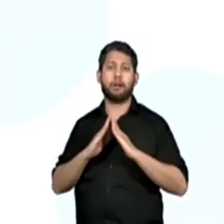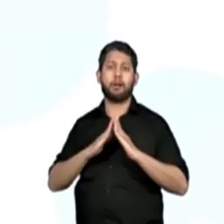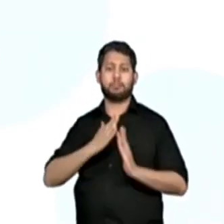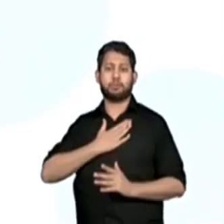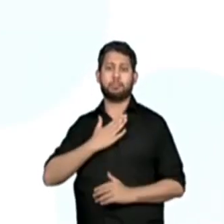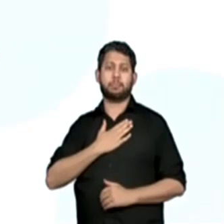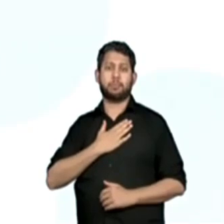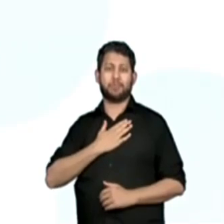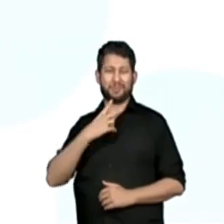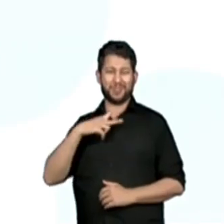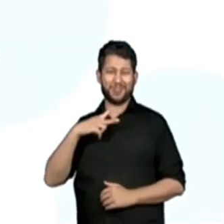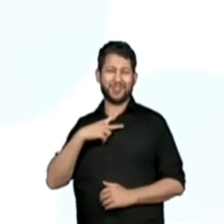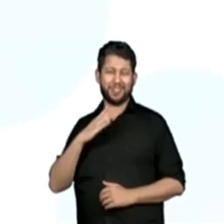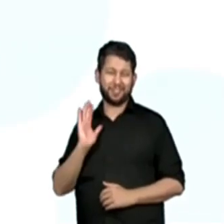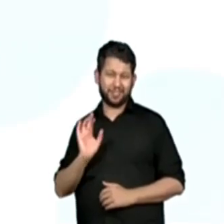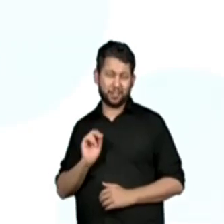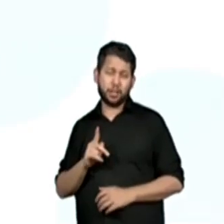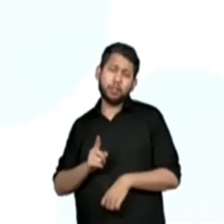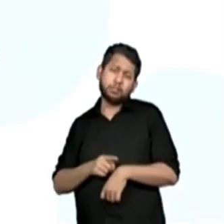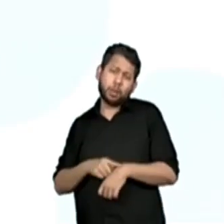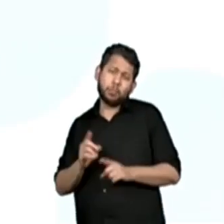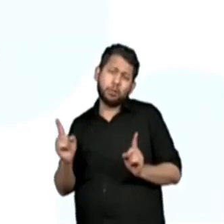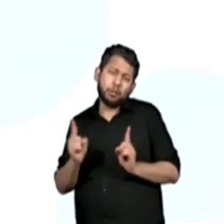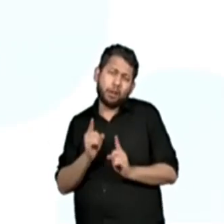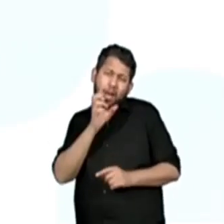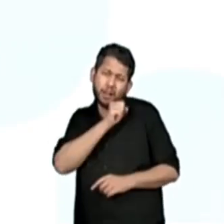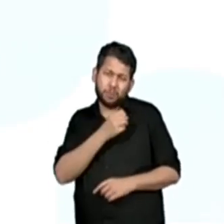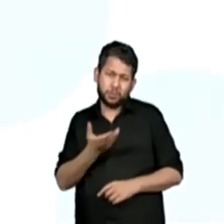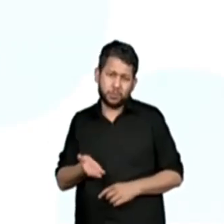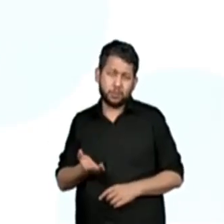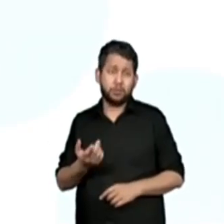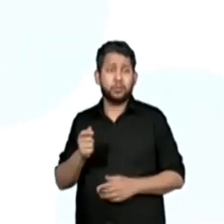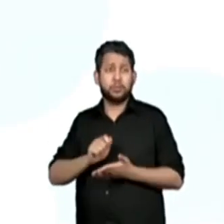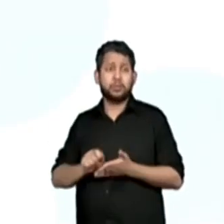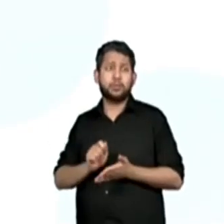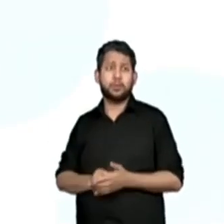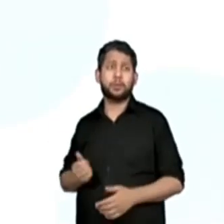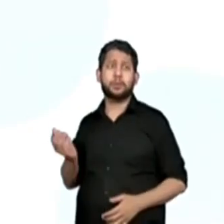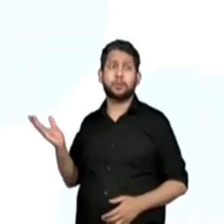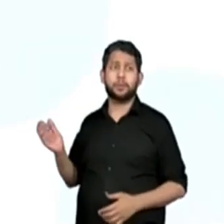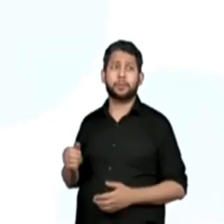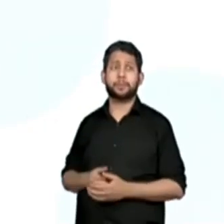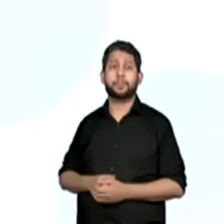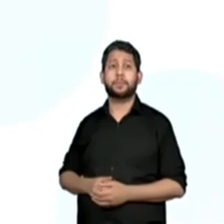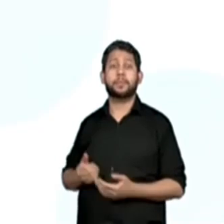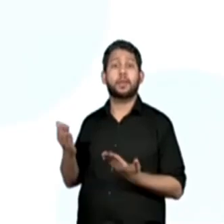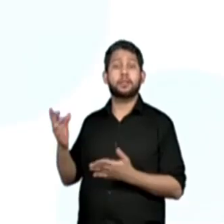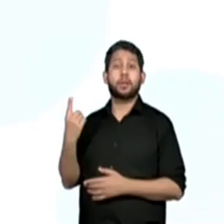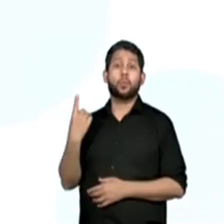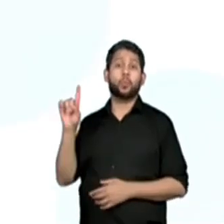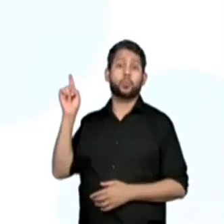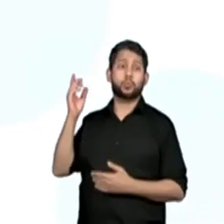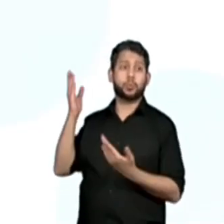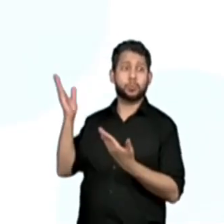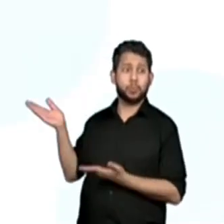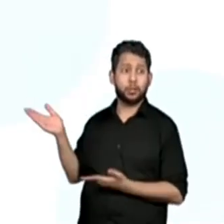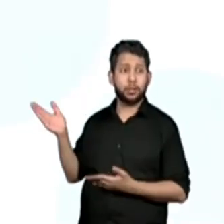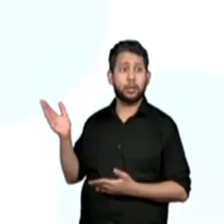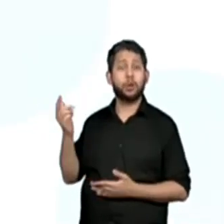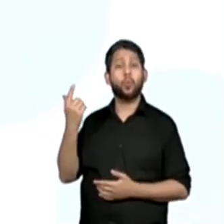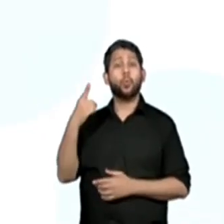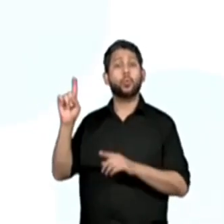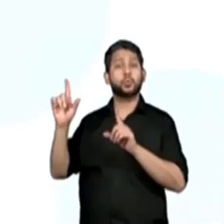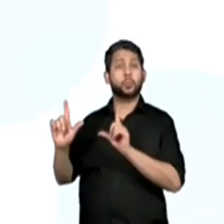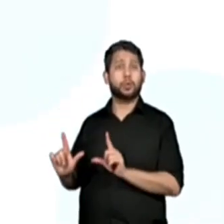casa, certo? Como o tempo era menorzinho, só para não ficar sem registro. A nossa última, que é a análise do